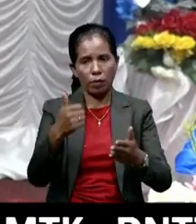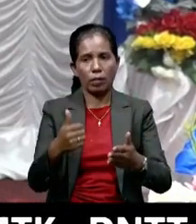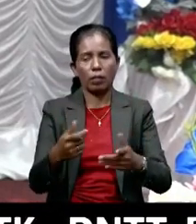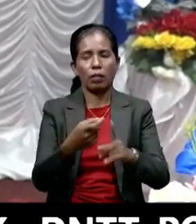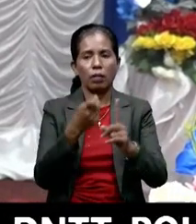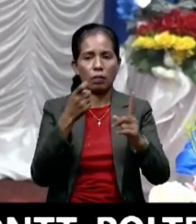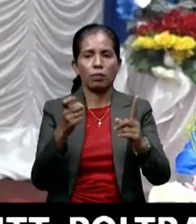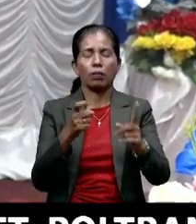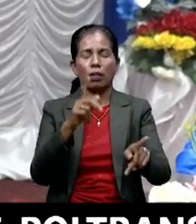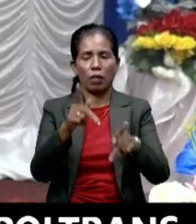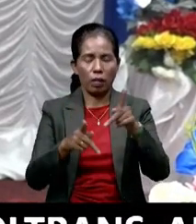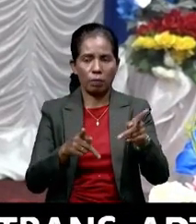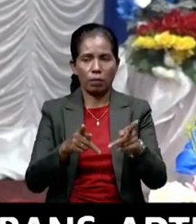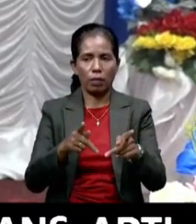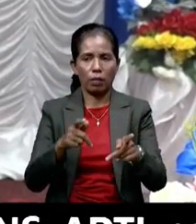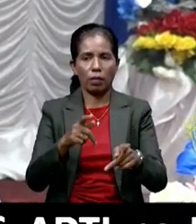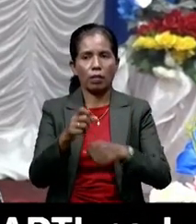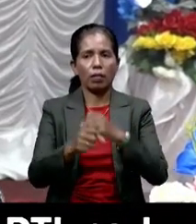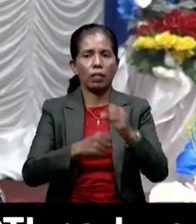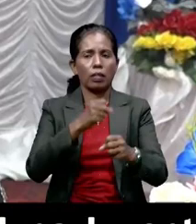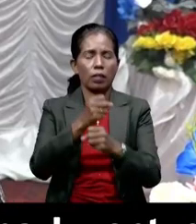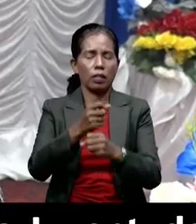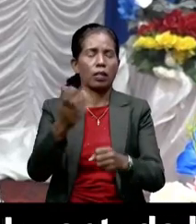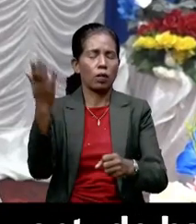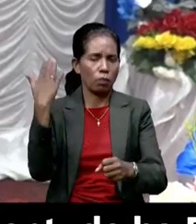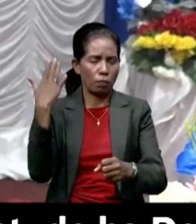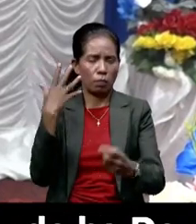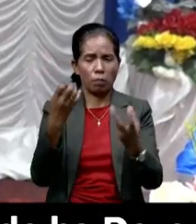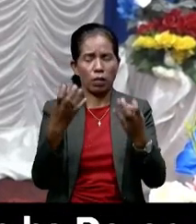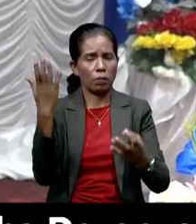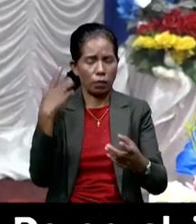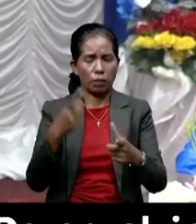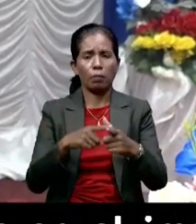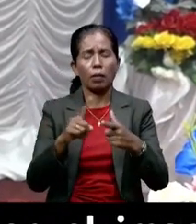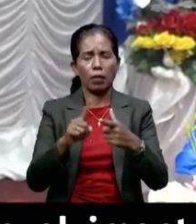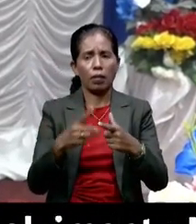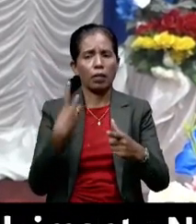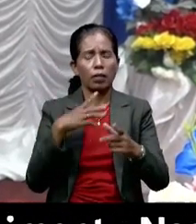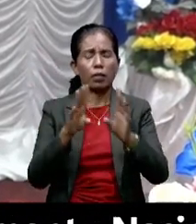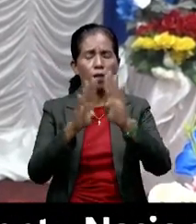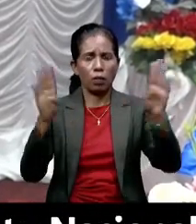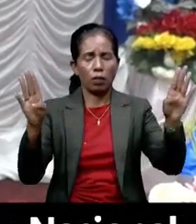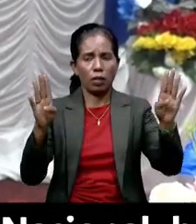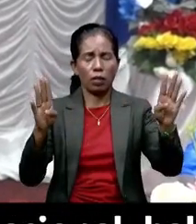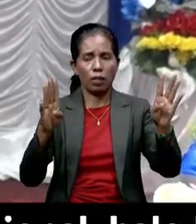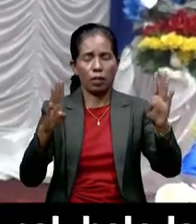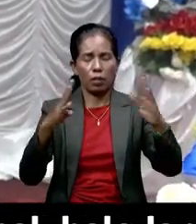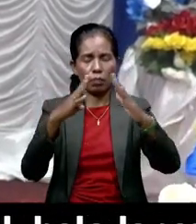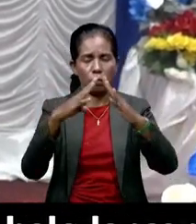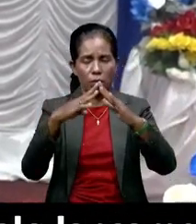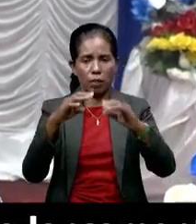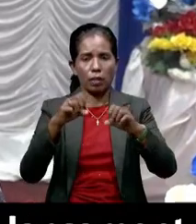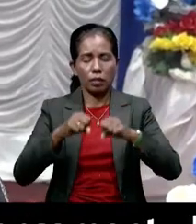usi tinha na atos barang né abacoto, mas bem ita quando loca Tais né, loca museu Tais